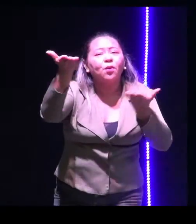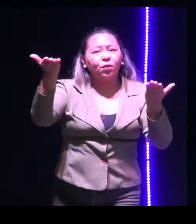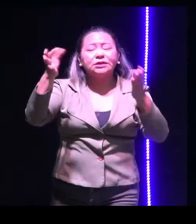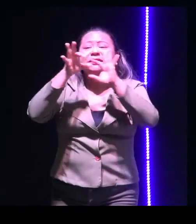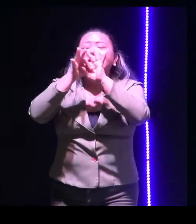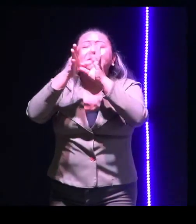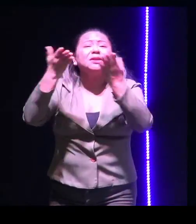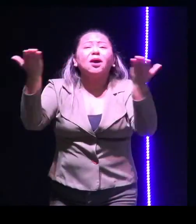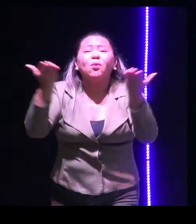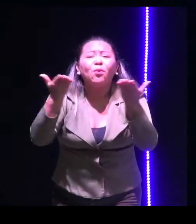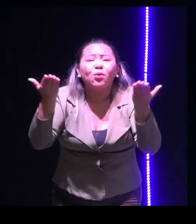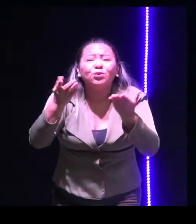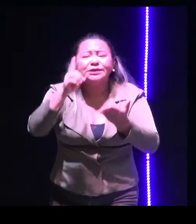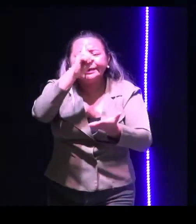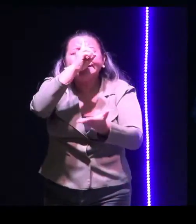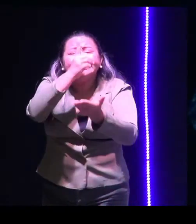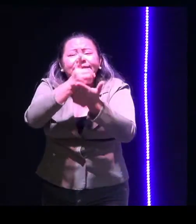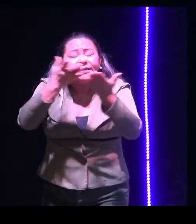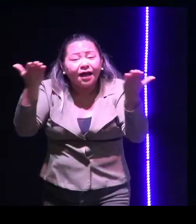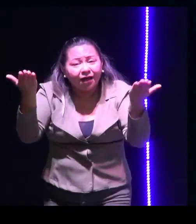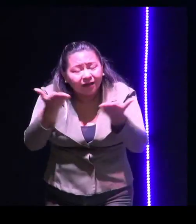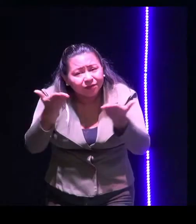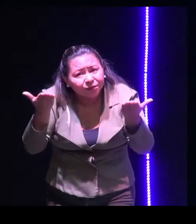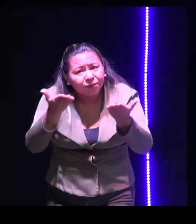a liberdade para você tomar decisões